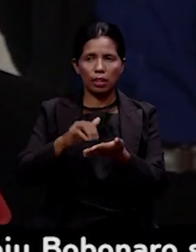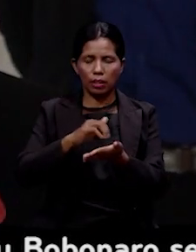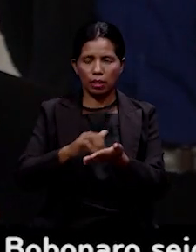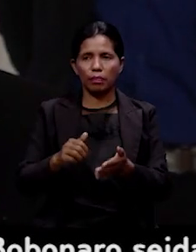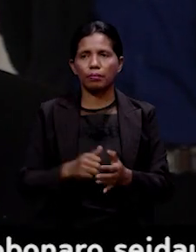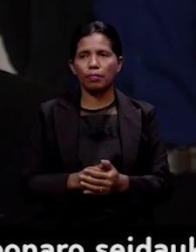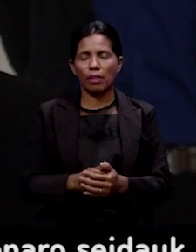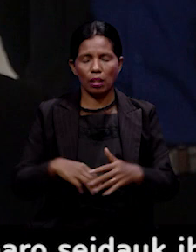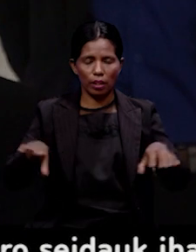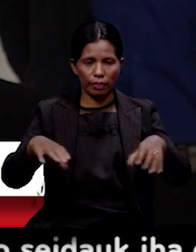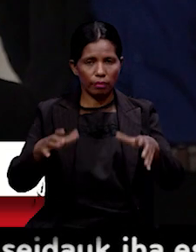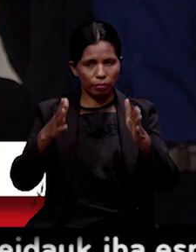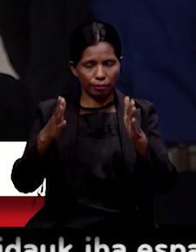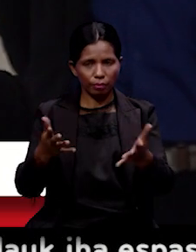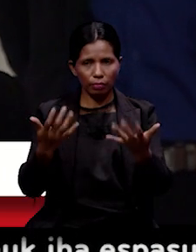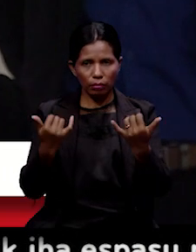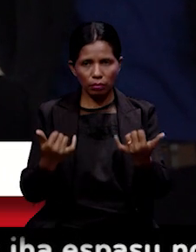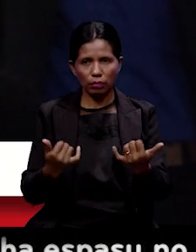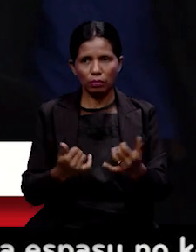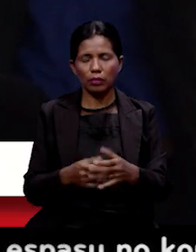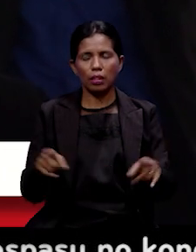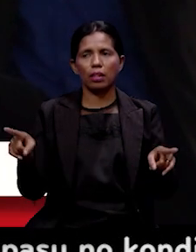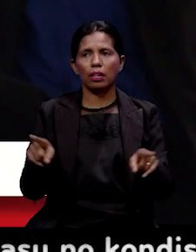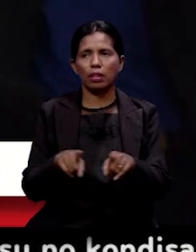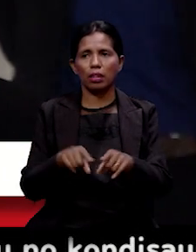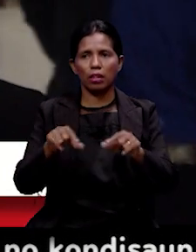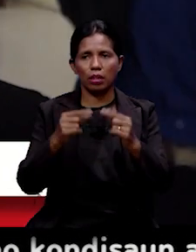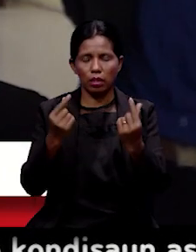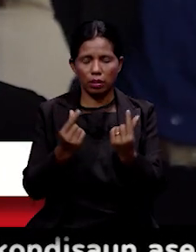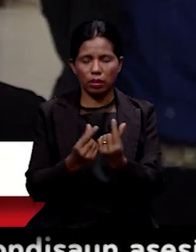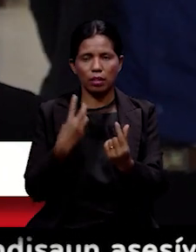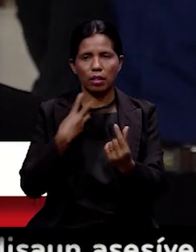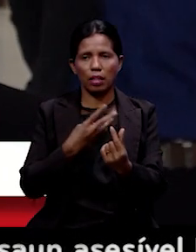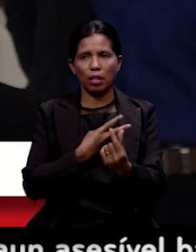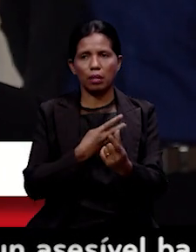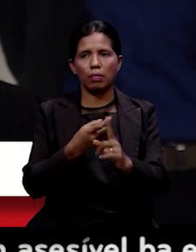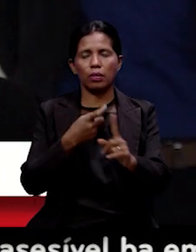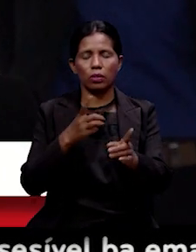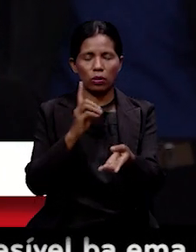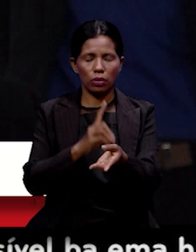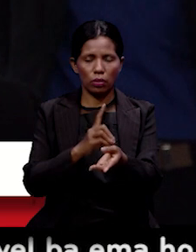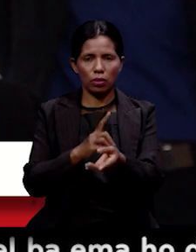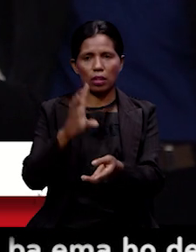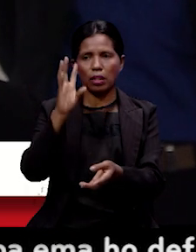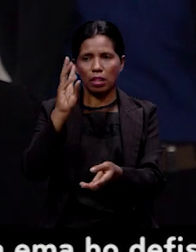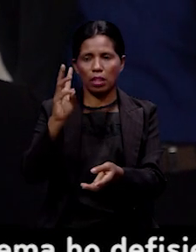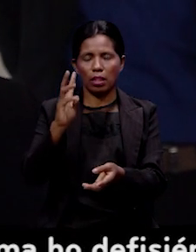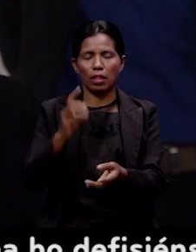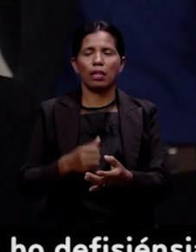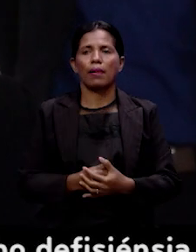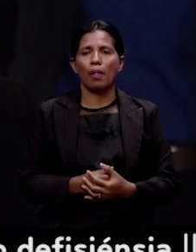humano idan be maka agora dadau ka sai hanesang ekipa instalador ne, ami composto si doutor nang ne. Nebe maka doutor